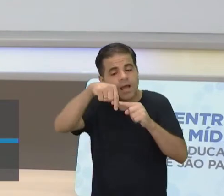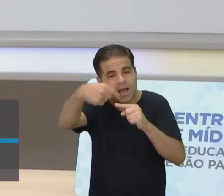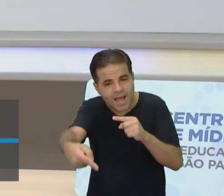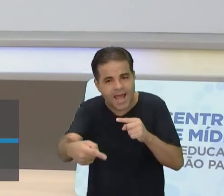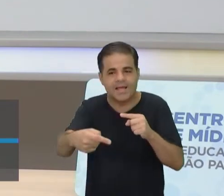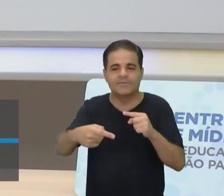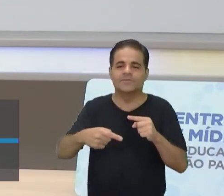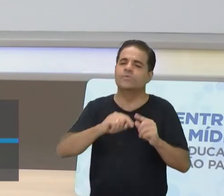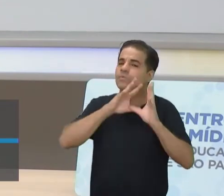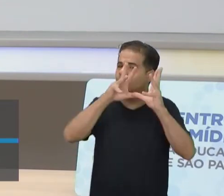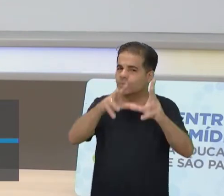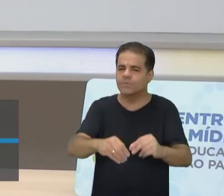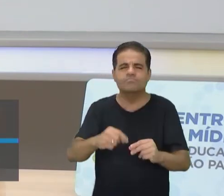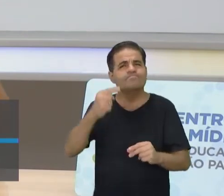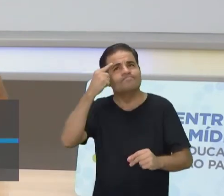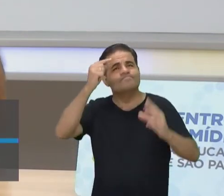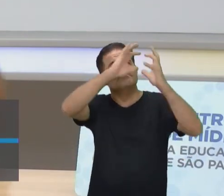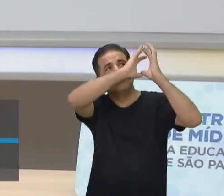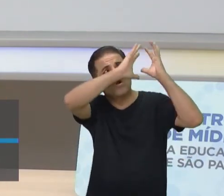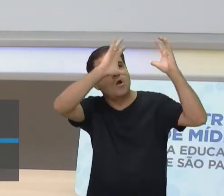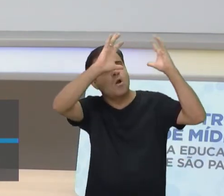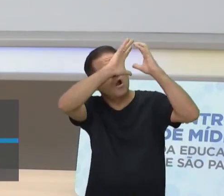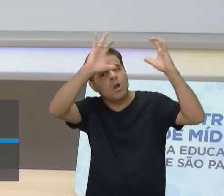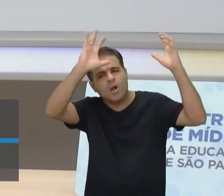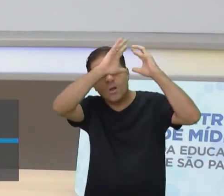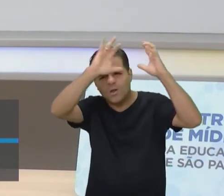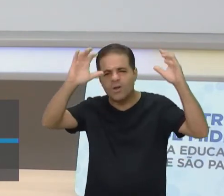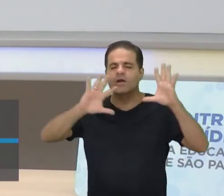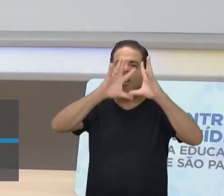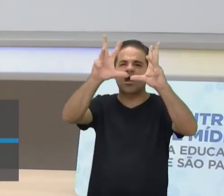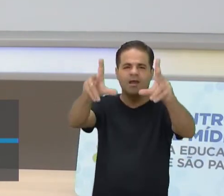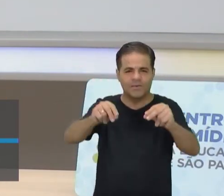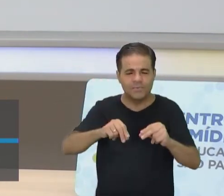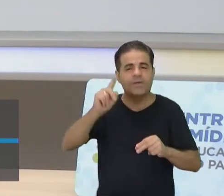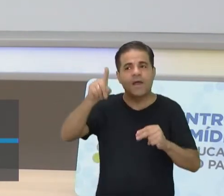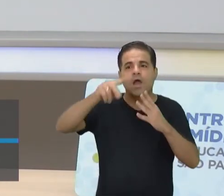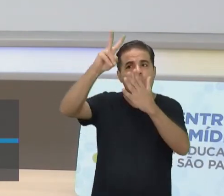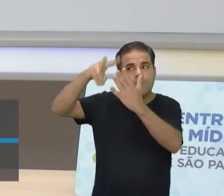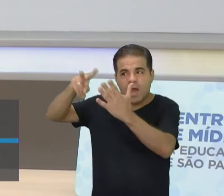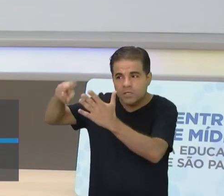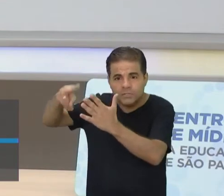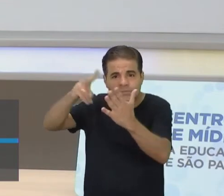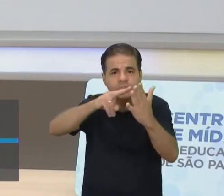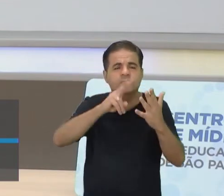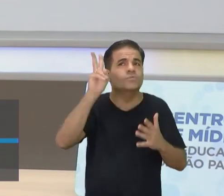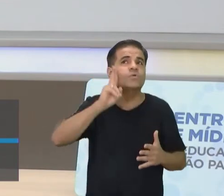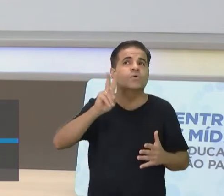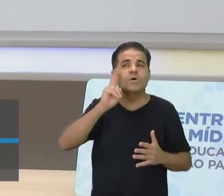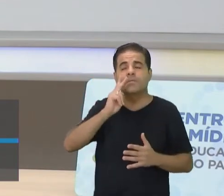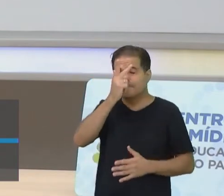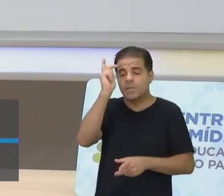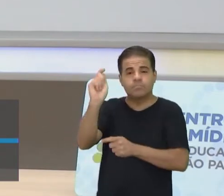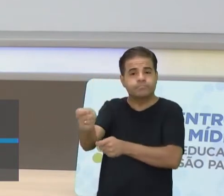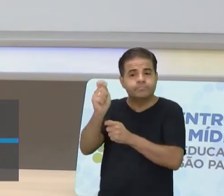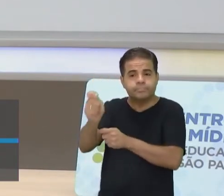que é dito. Tudo que se passa na mente, a estrutura, ou seja, é uma história em que tem lá um cara pescando um peixe. E